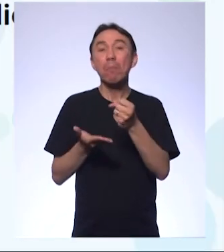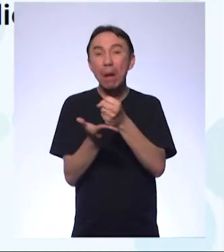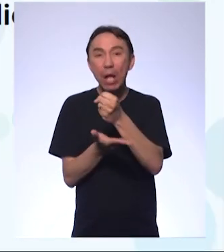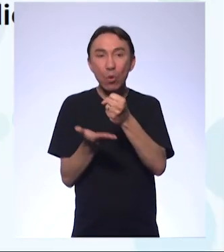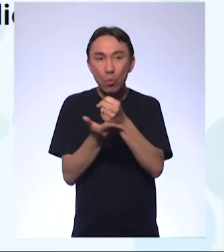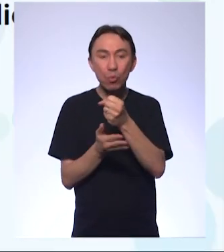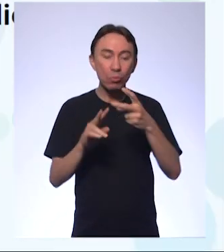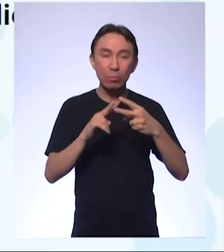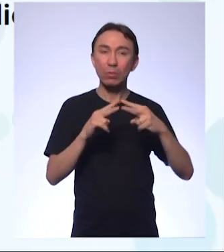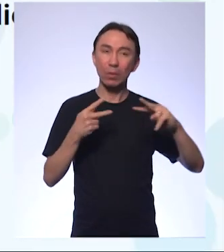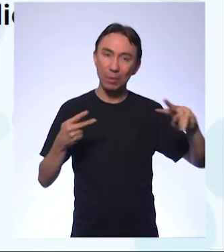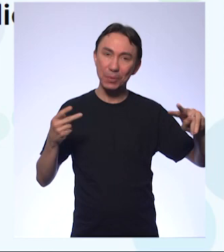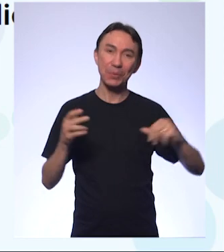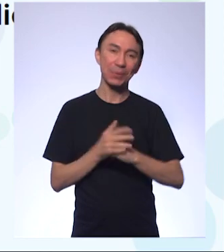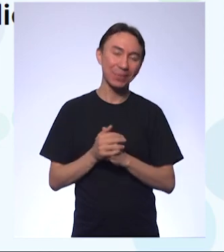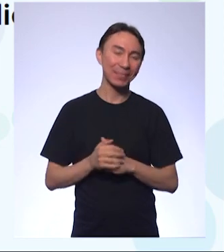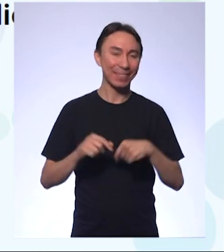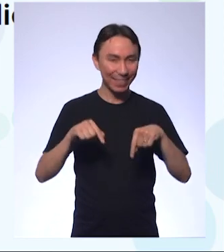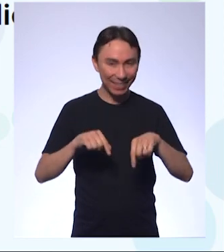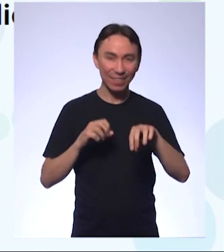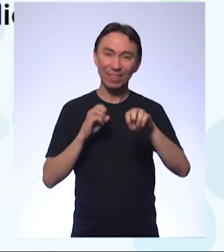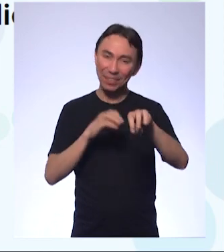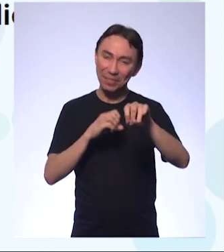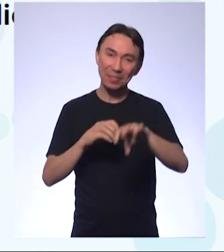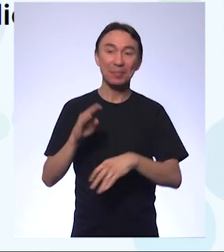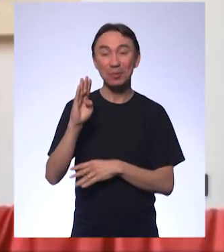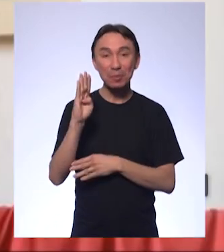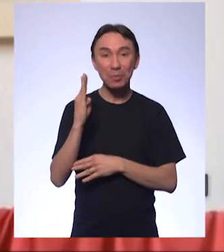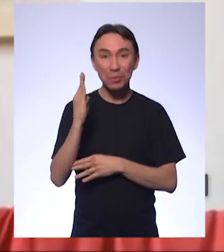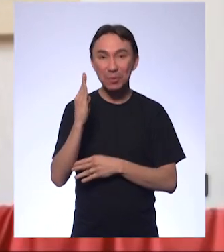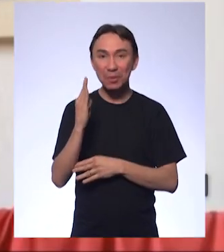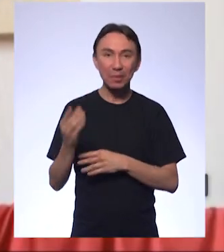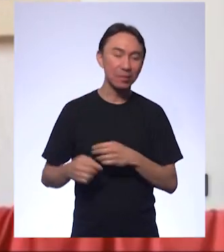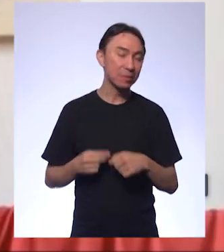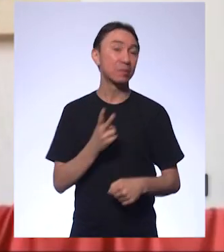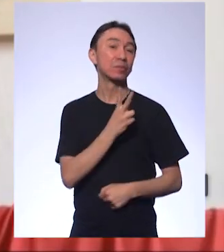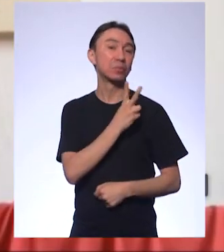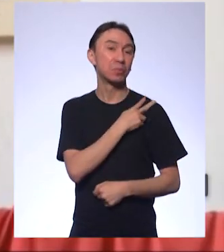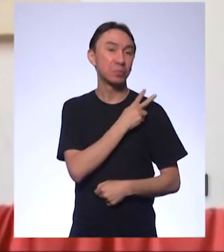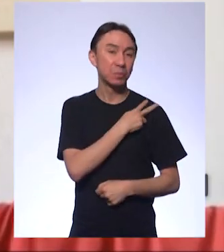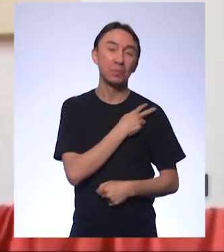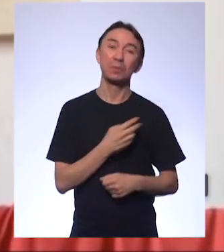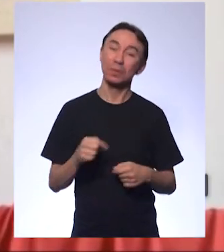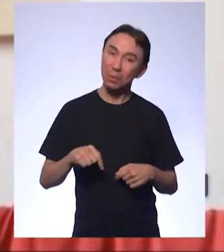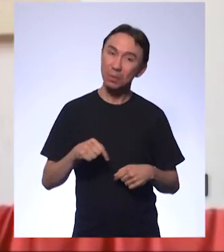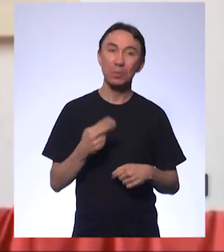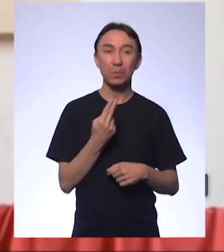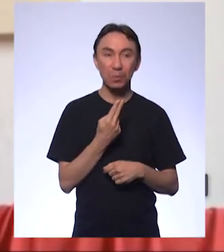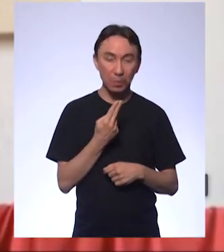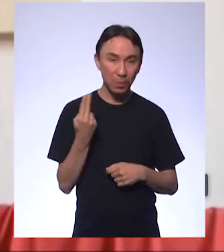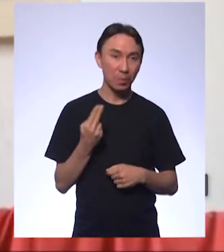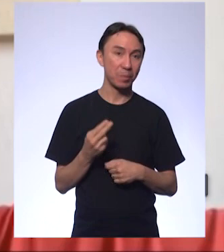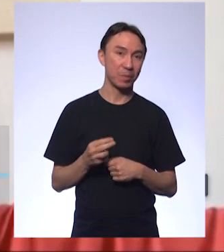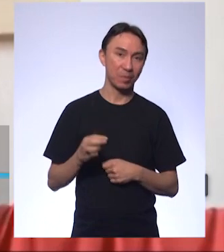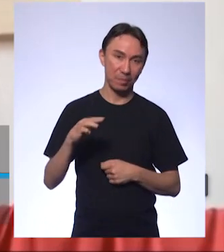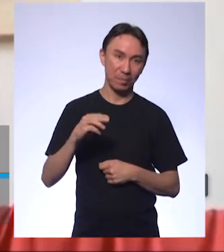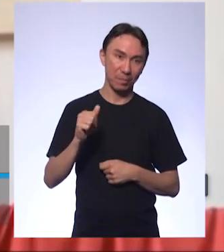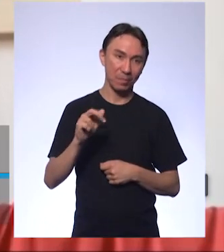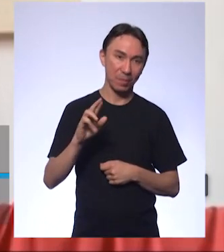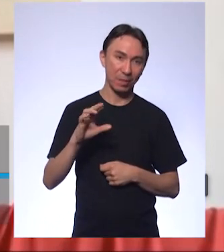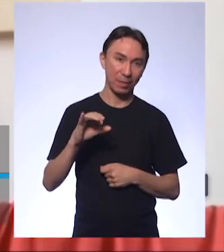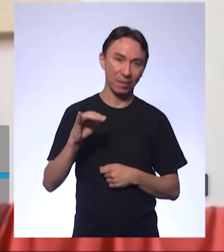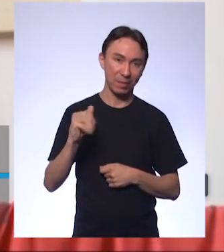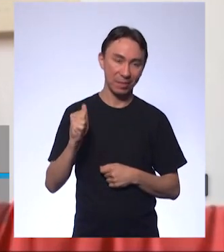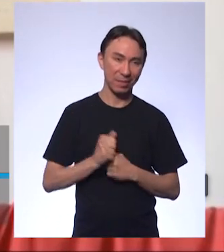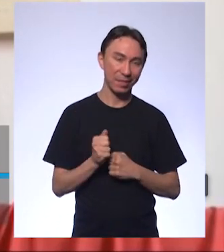aula de biologia para a segunda série do ensino médio. Eu sou a professora Márcia, estarei fazendo com vocês a